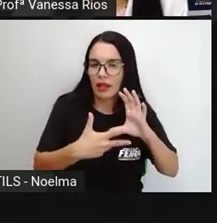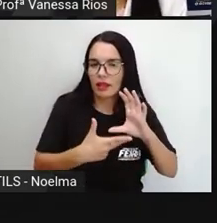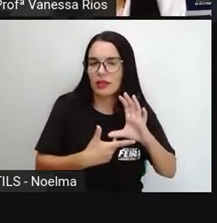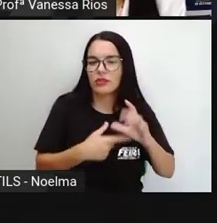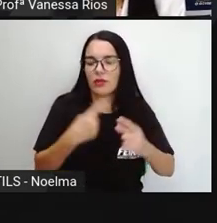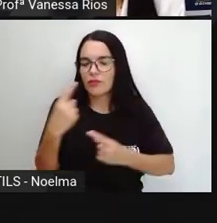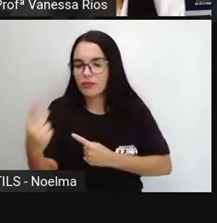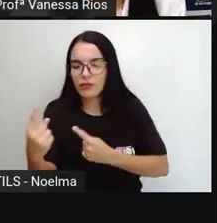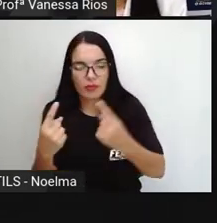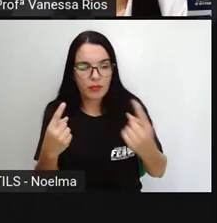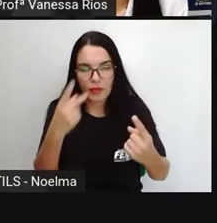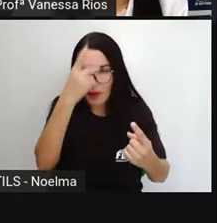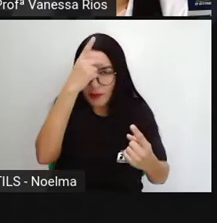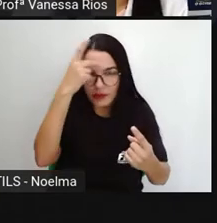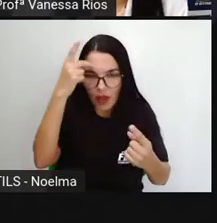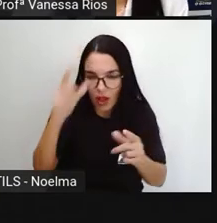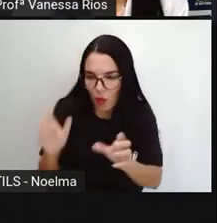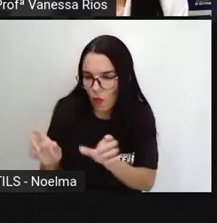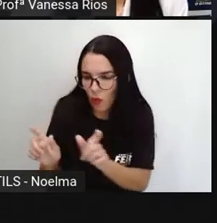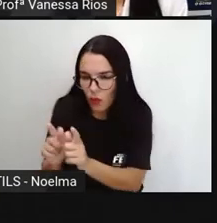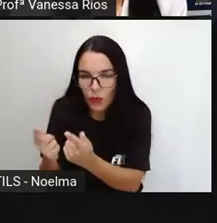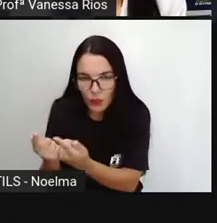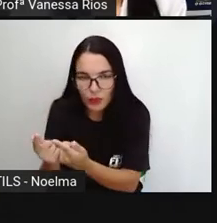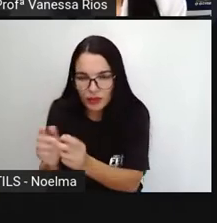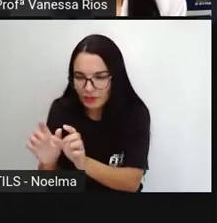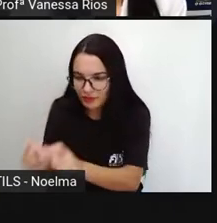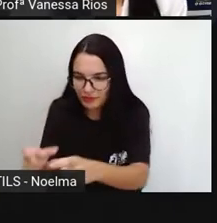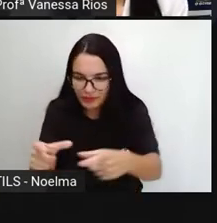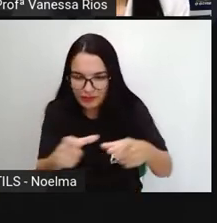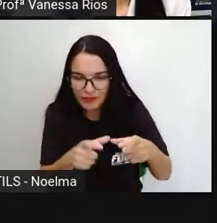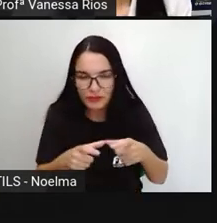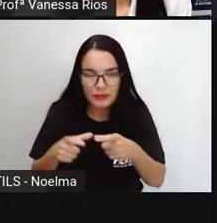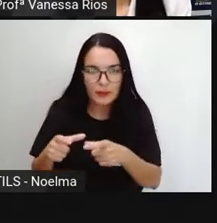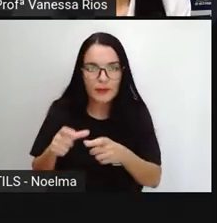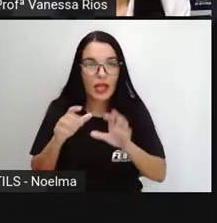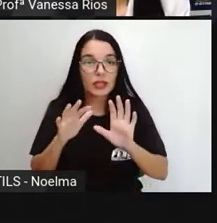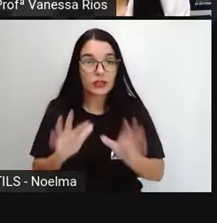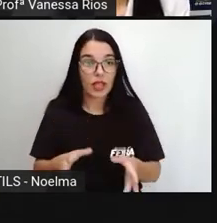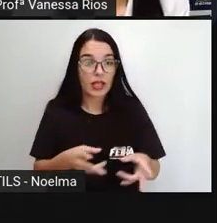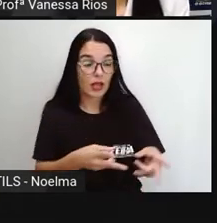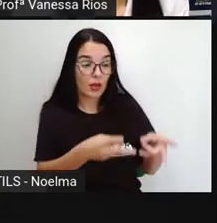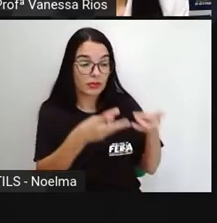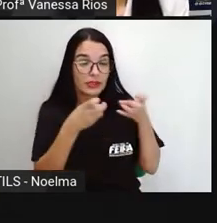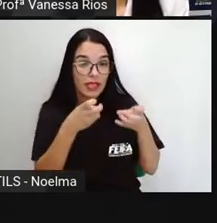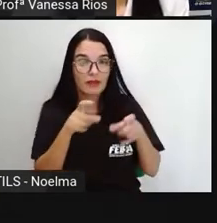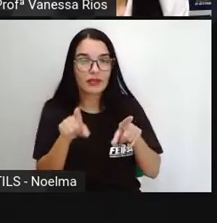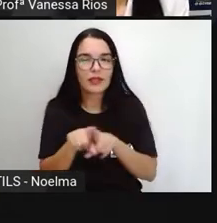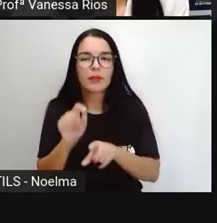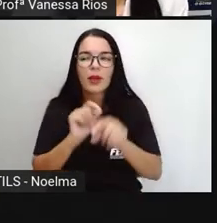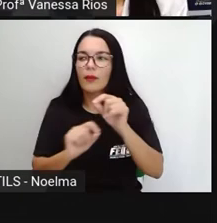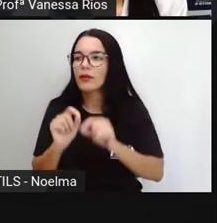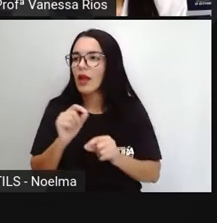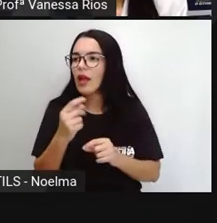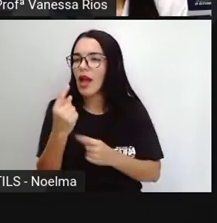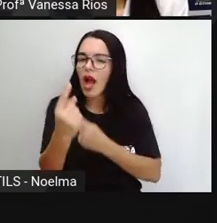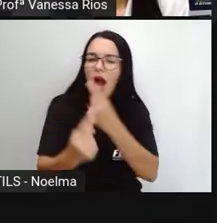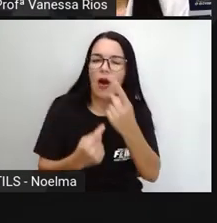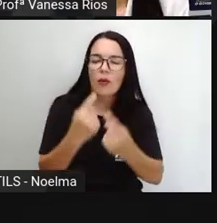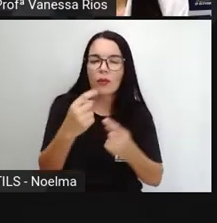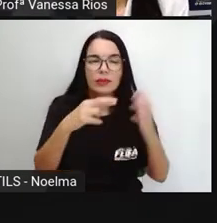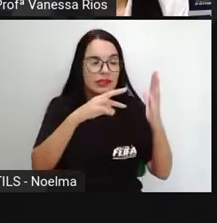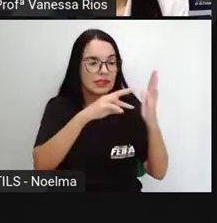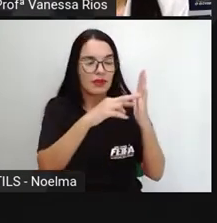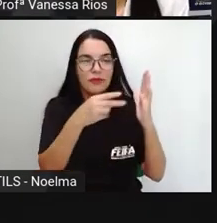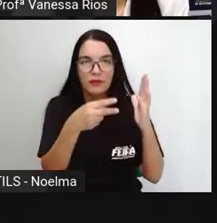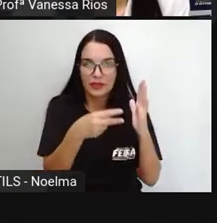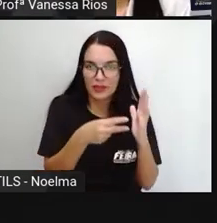cada pessoa do grupo social. E a gente já observa aí, né, algumas definições importantes